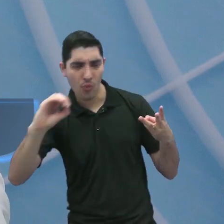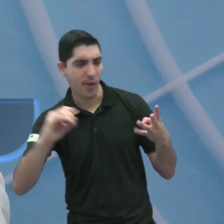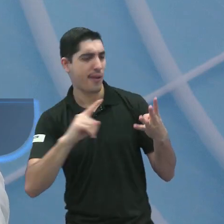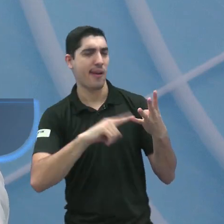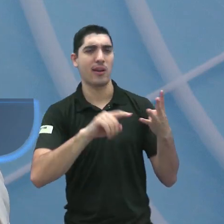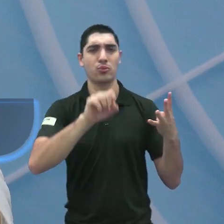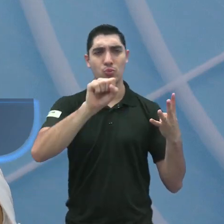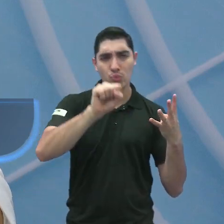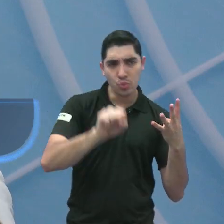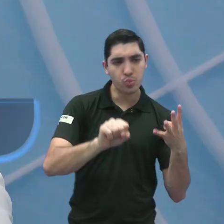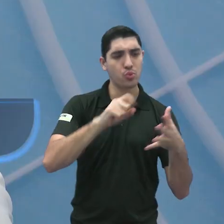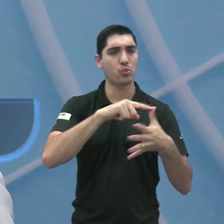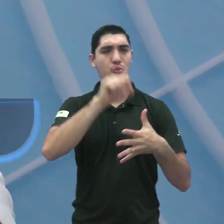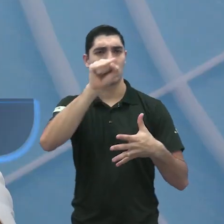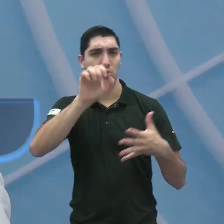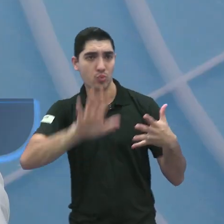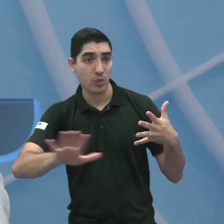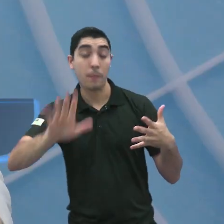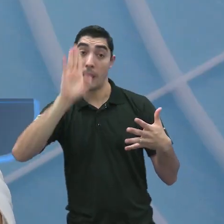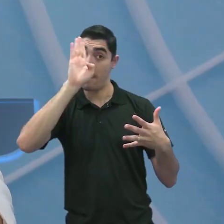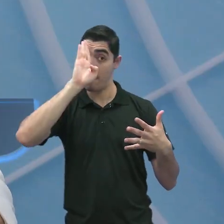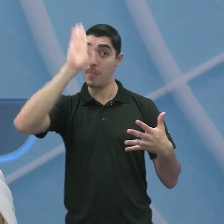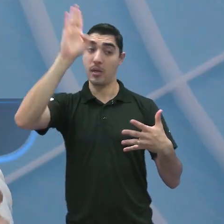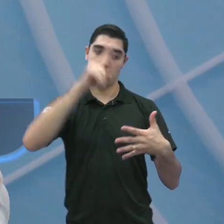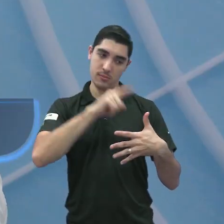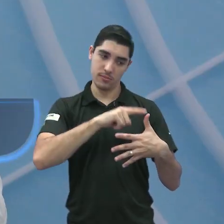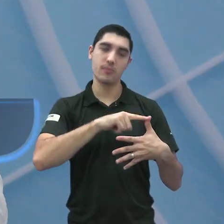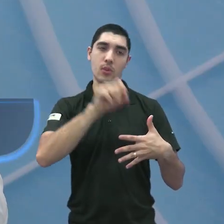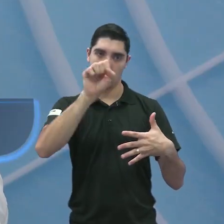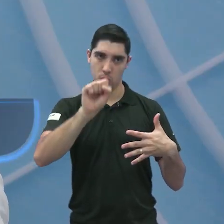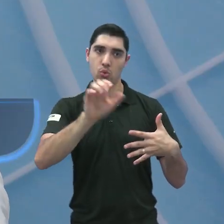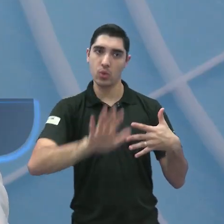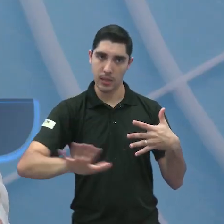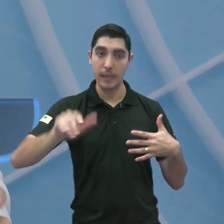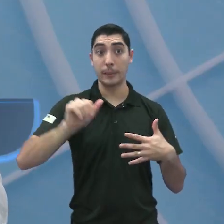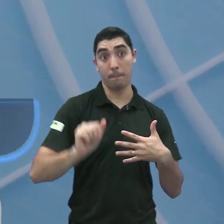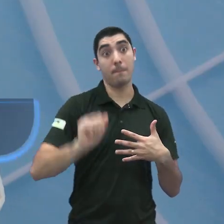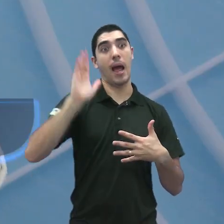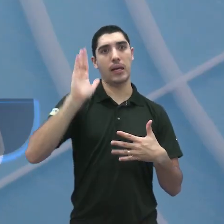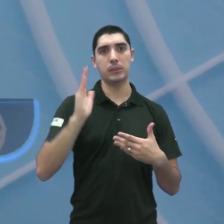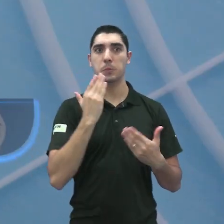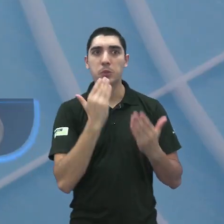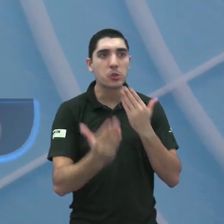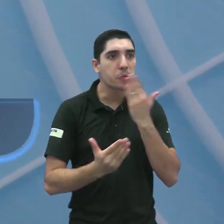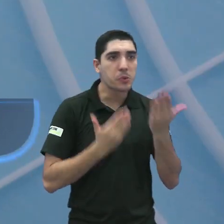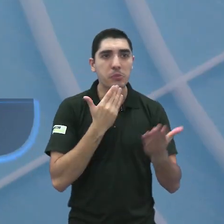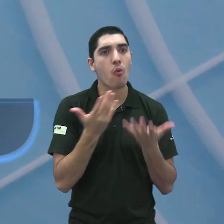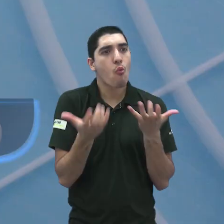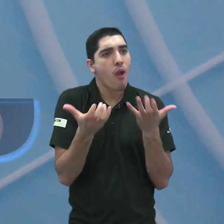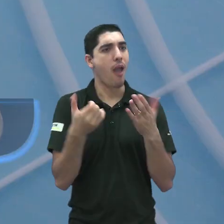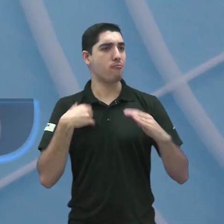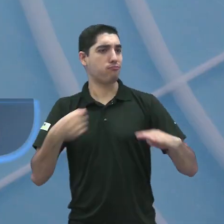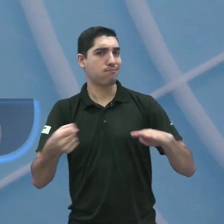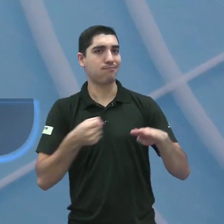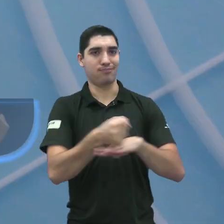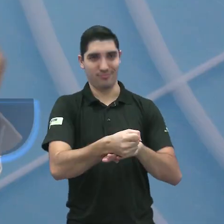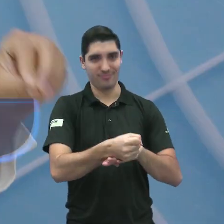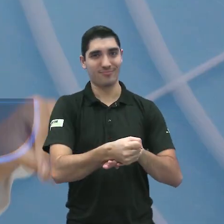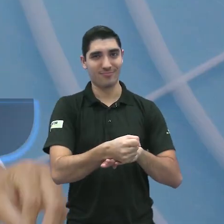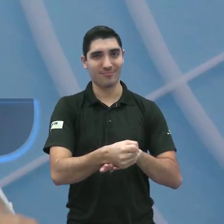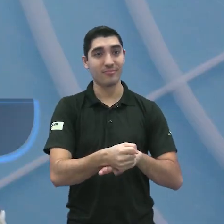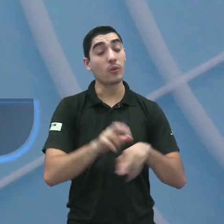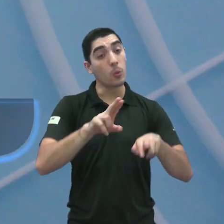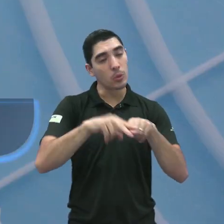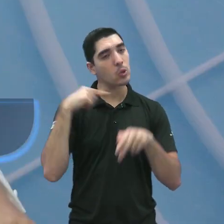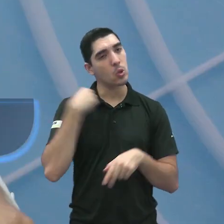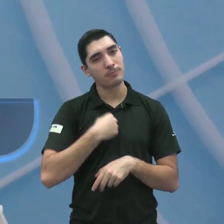tem mais inscrições aqui na região sudeste. Então, com essa forma de colocar vagas iguais em